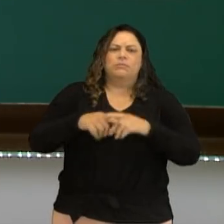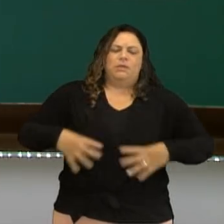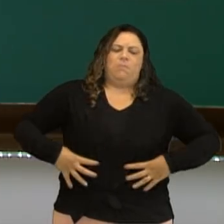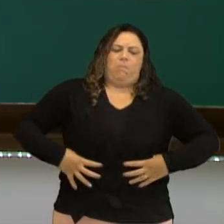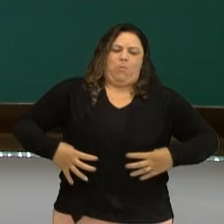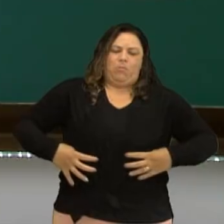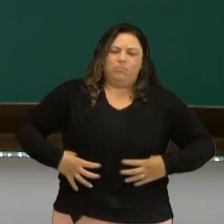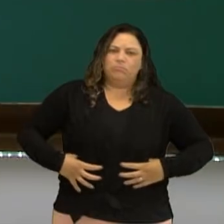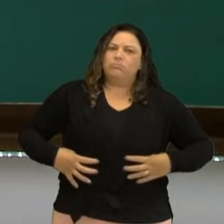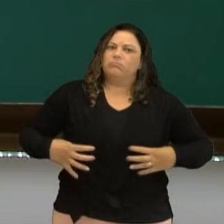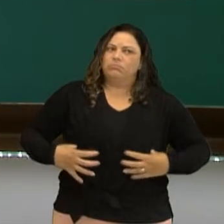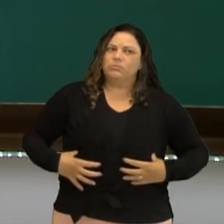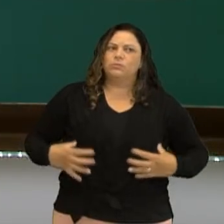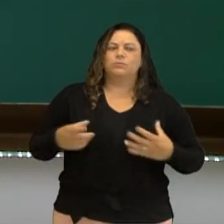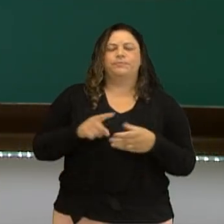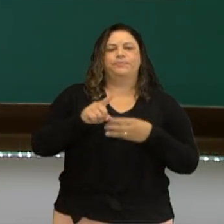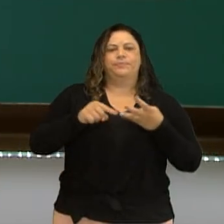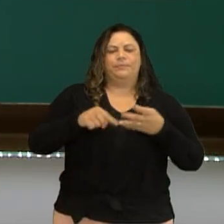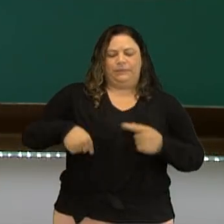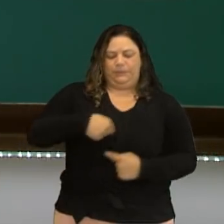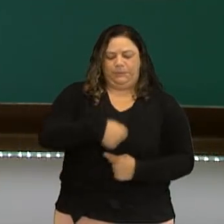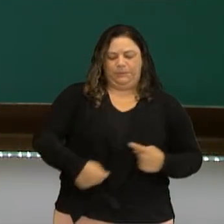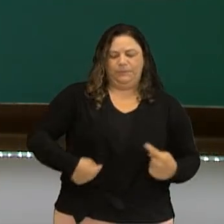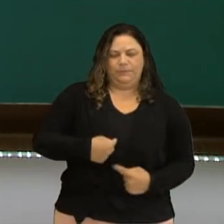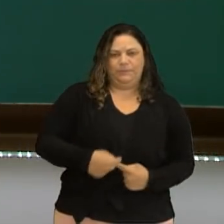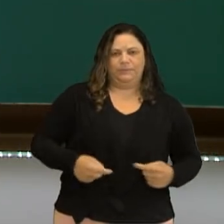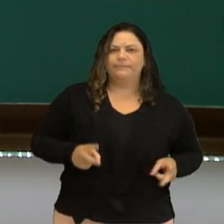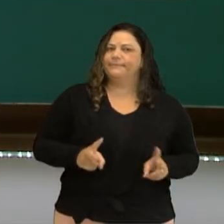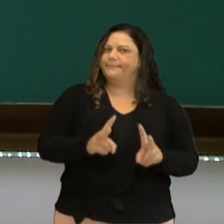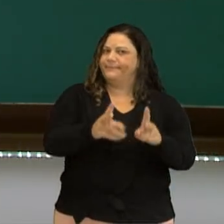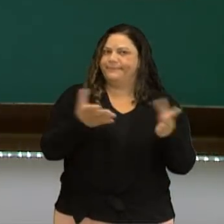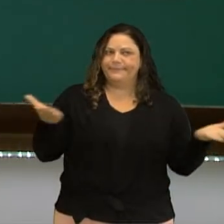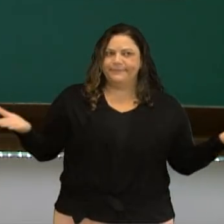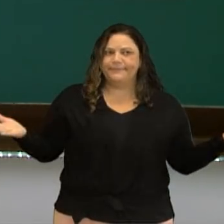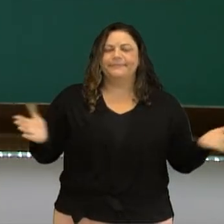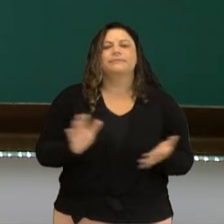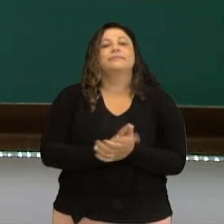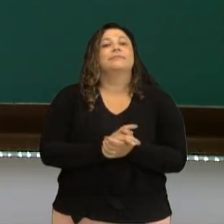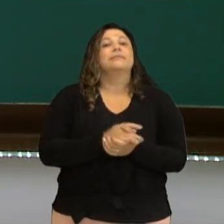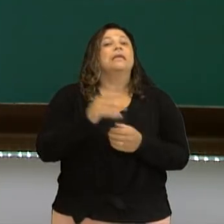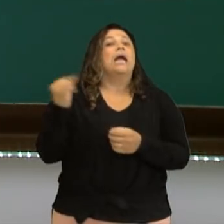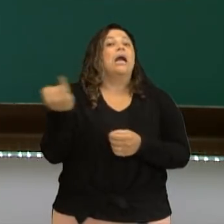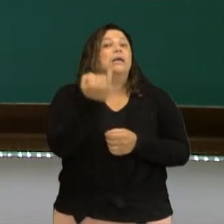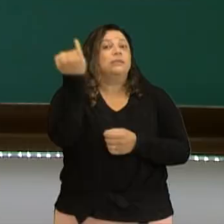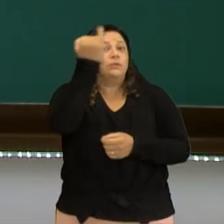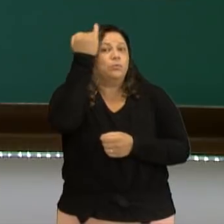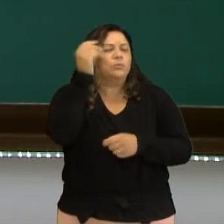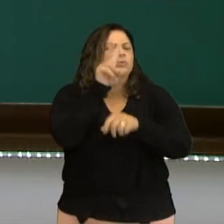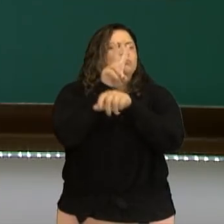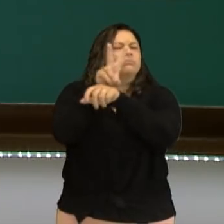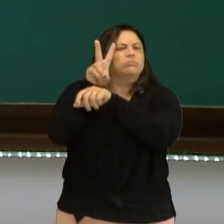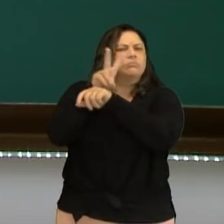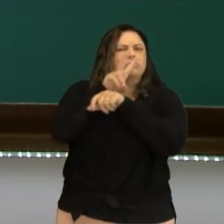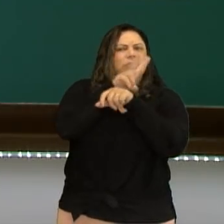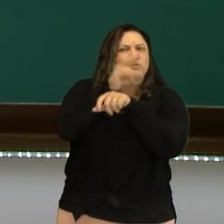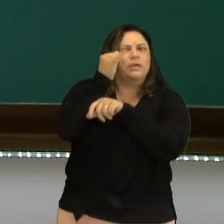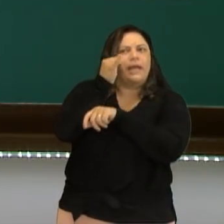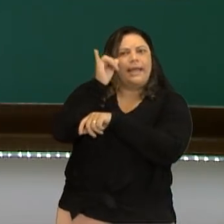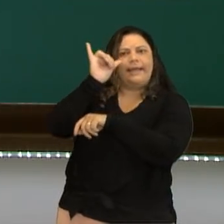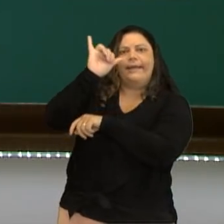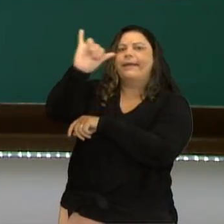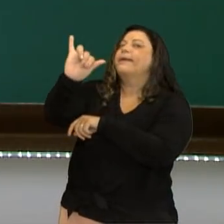pulmões, no sistema digestório e assim por diante. Então, muito importante, cuidados para a